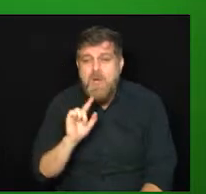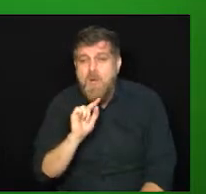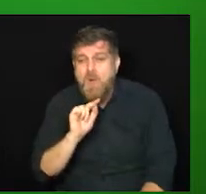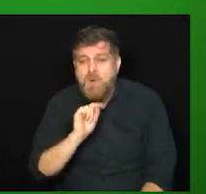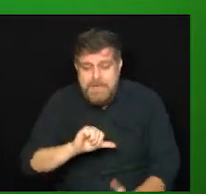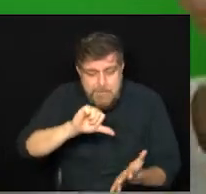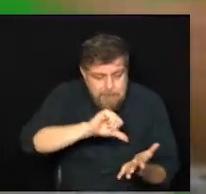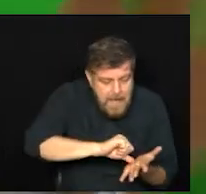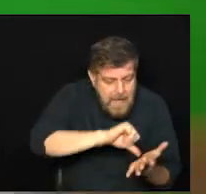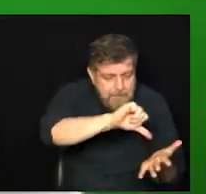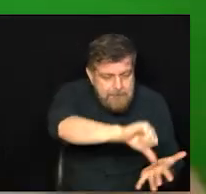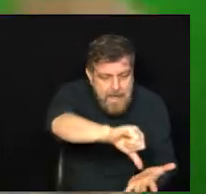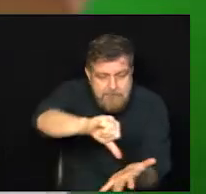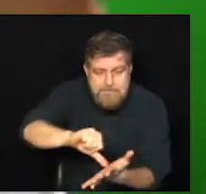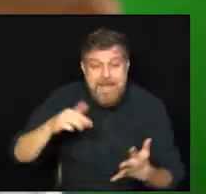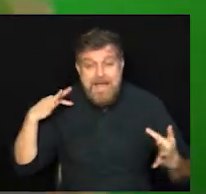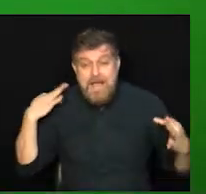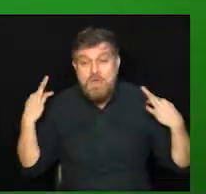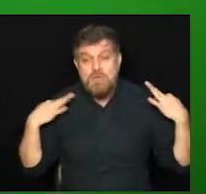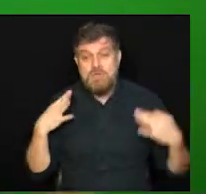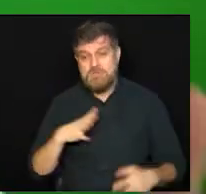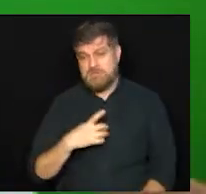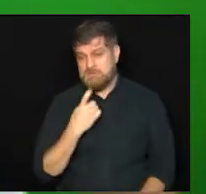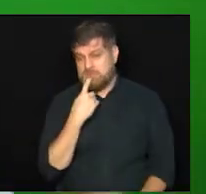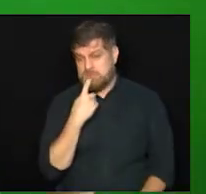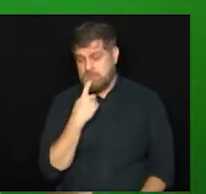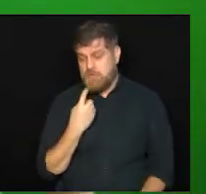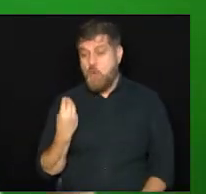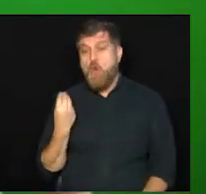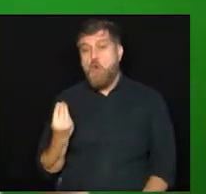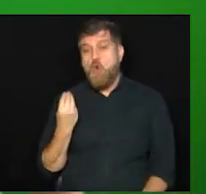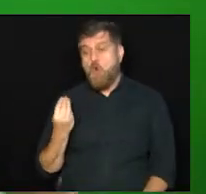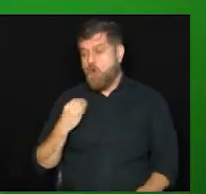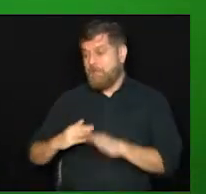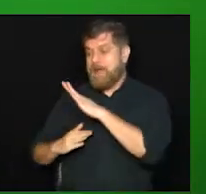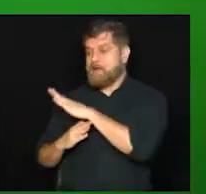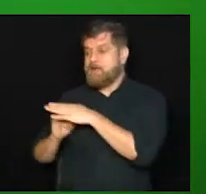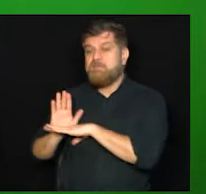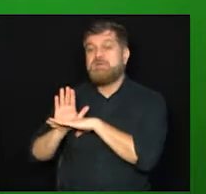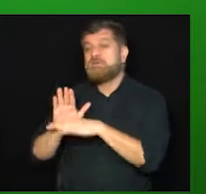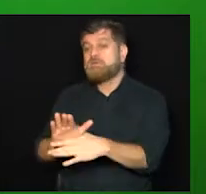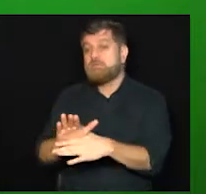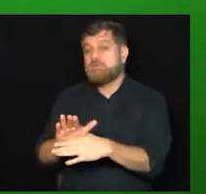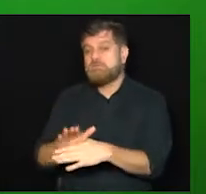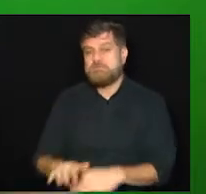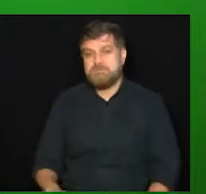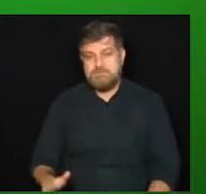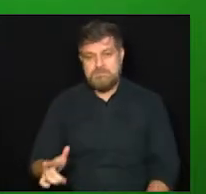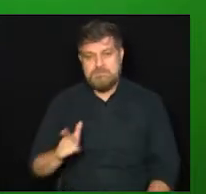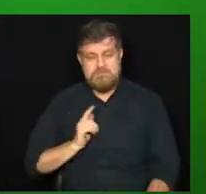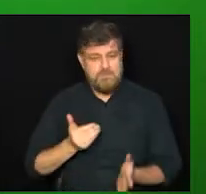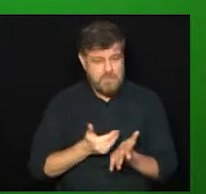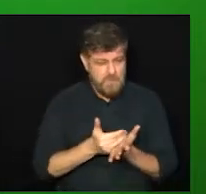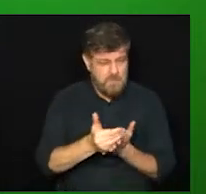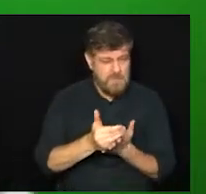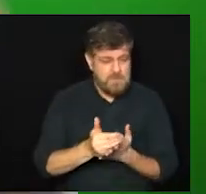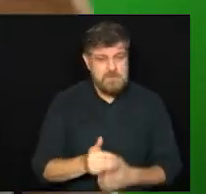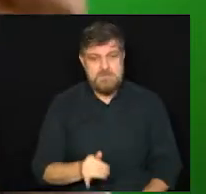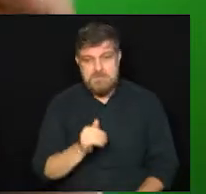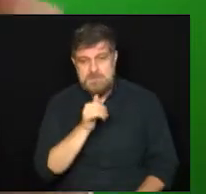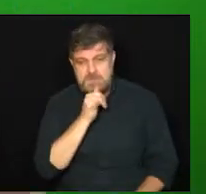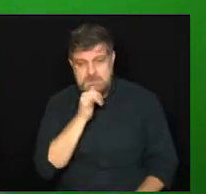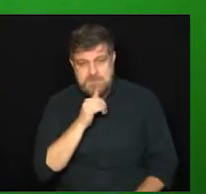Campinas e como que a prefeitura, como que a Câmara pode ajudar, né? Inicialmente, falando um